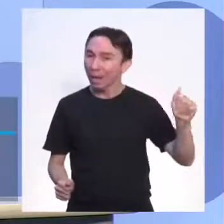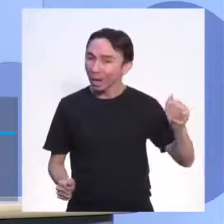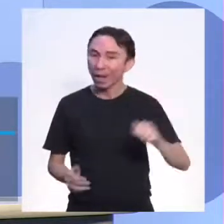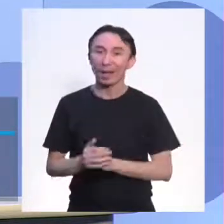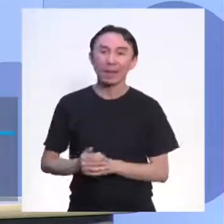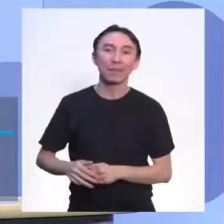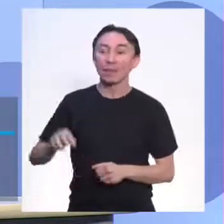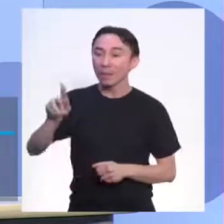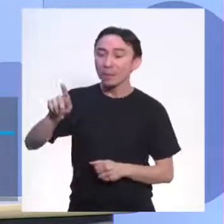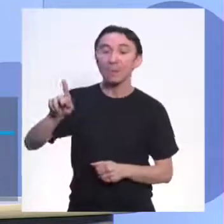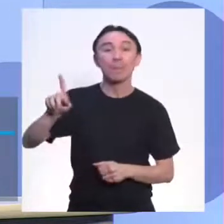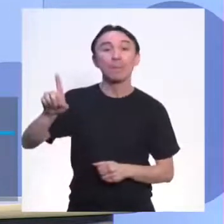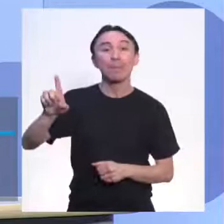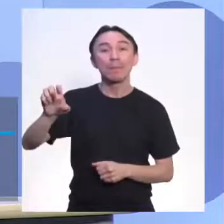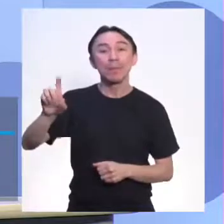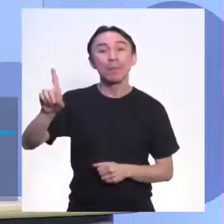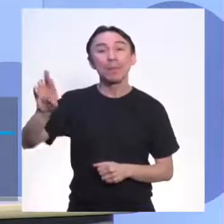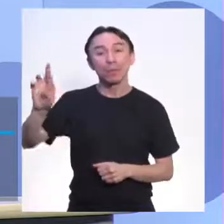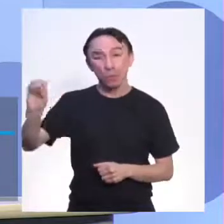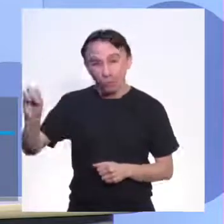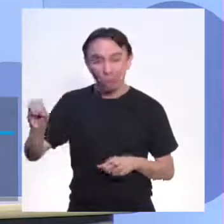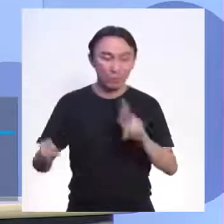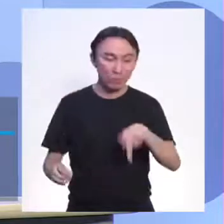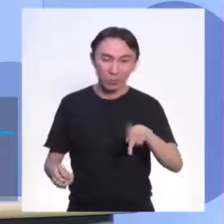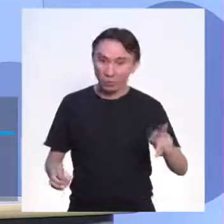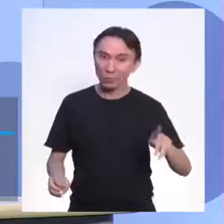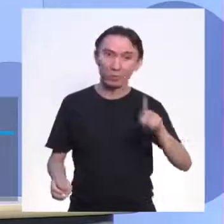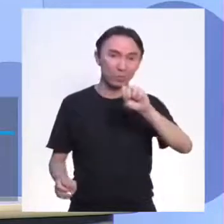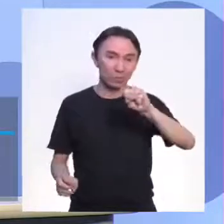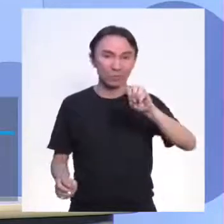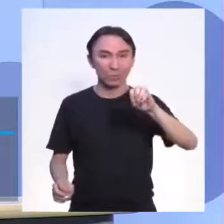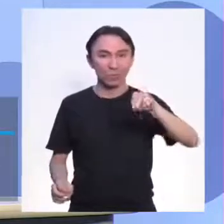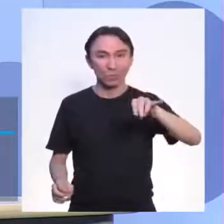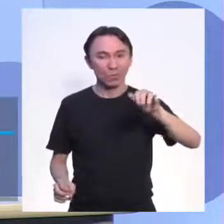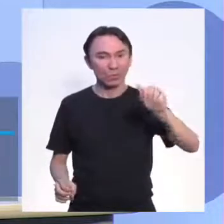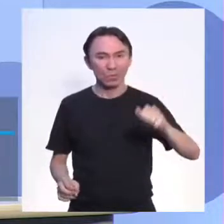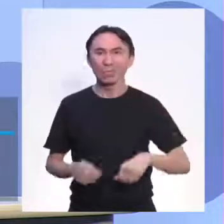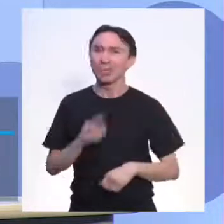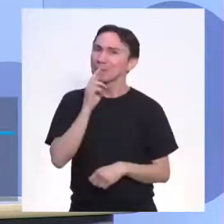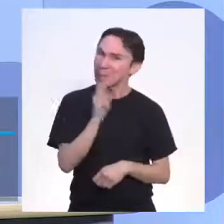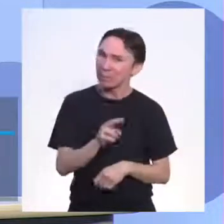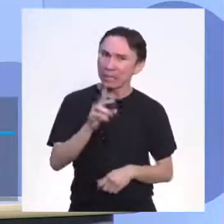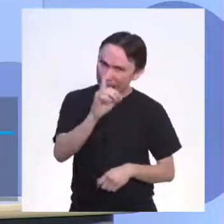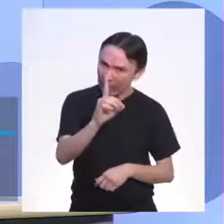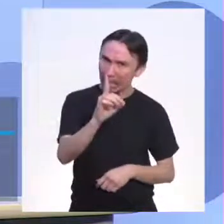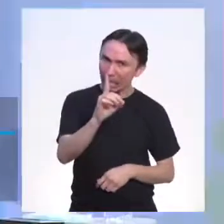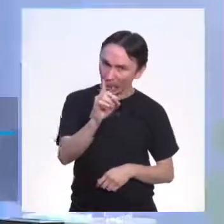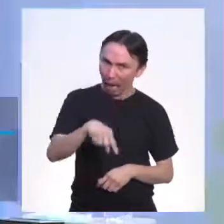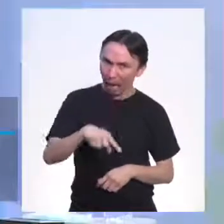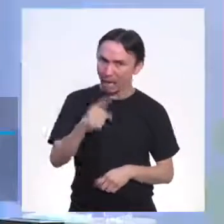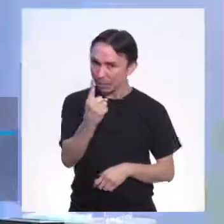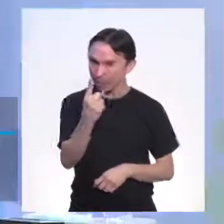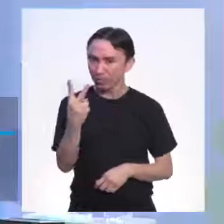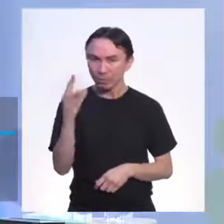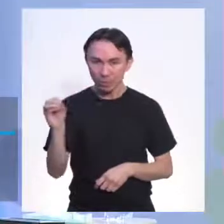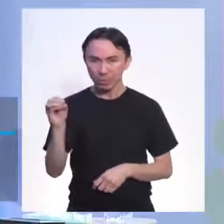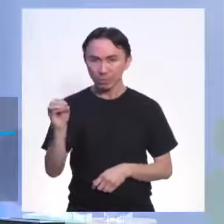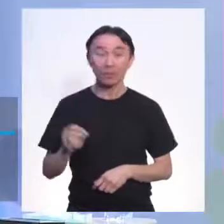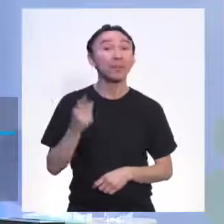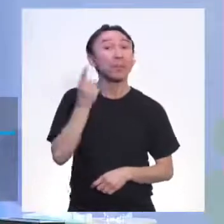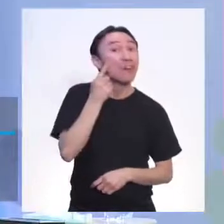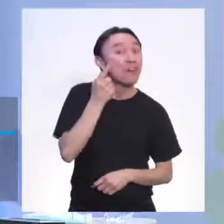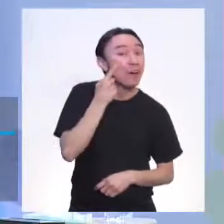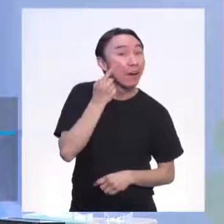Maria Clara e Carla, da professora Sônia. E aí, professora Inês, é a alternativa D, 120? Muito bem, vamos então verificar,